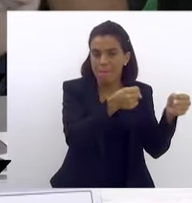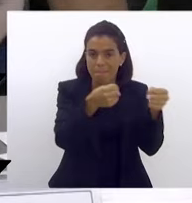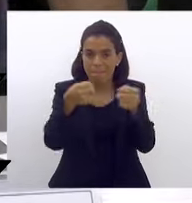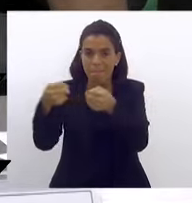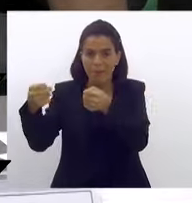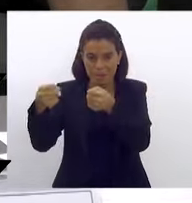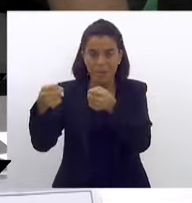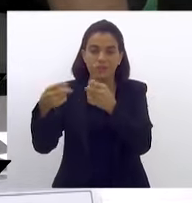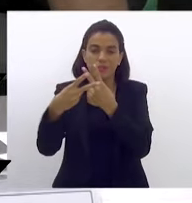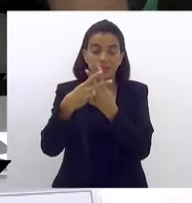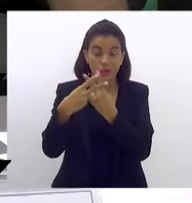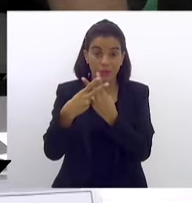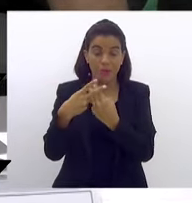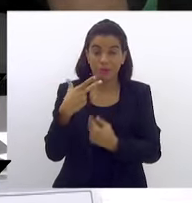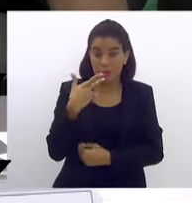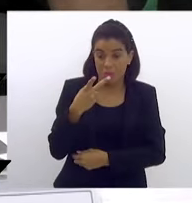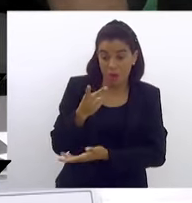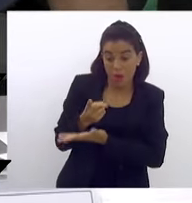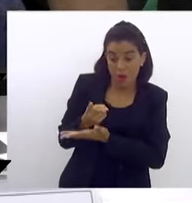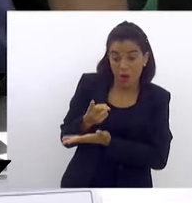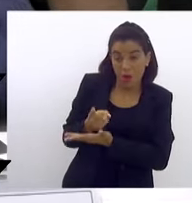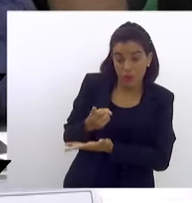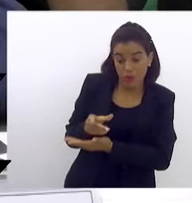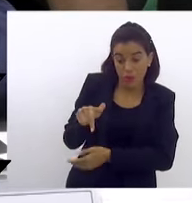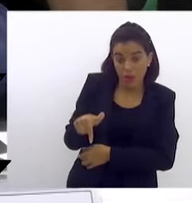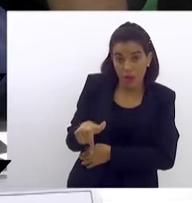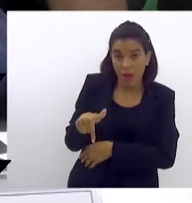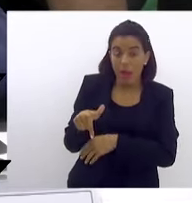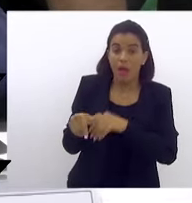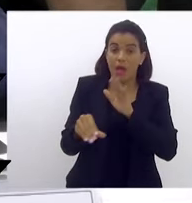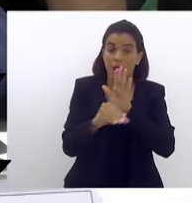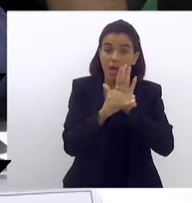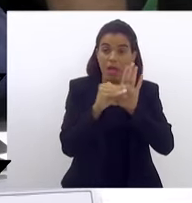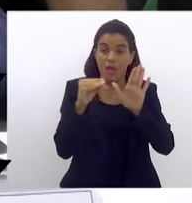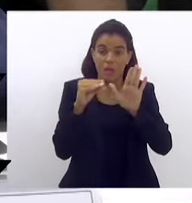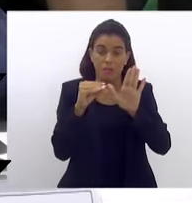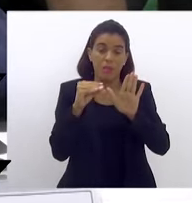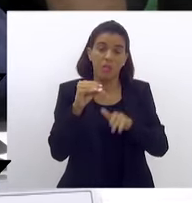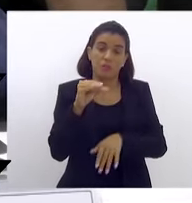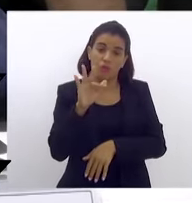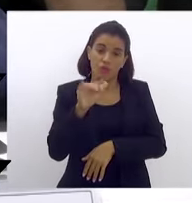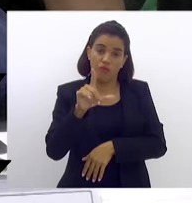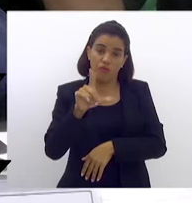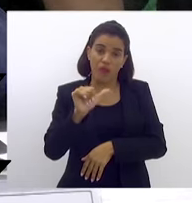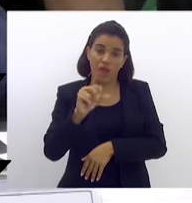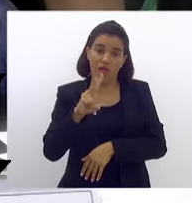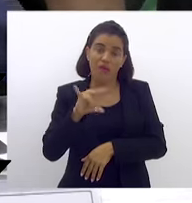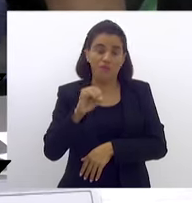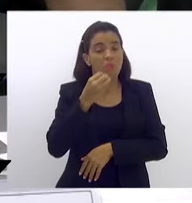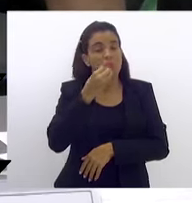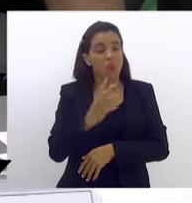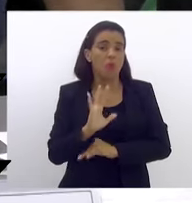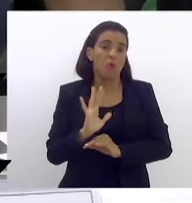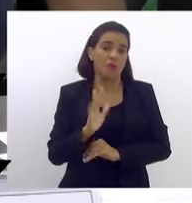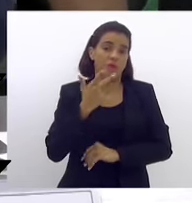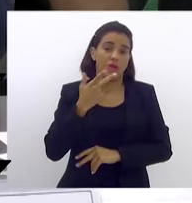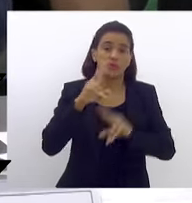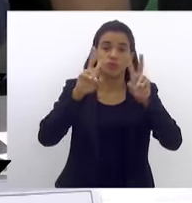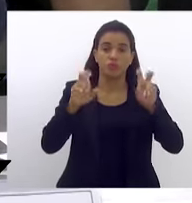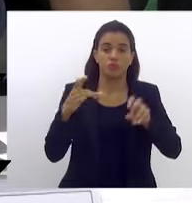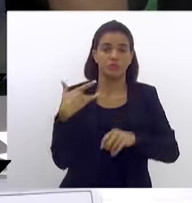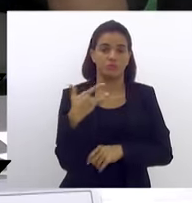existente Se for para manter como tá eu acho a emenda do do serafine boa porque ela fala